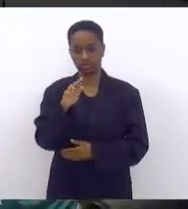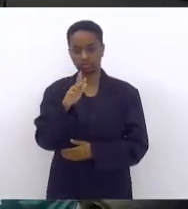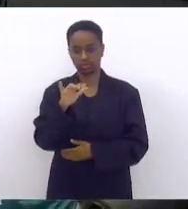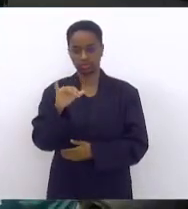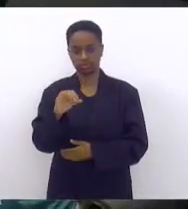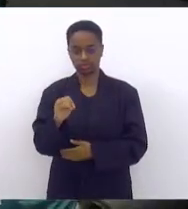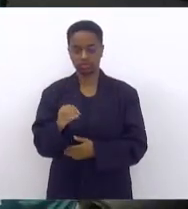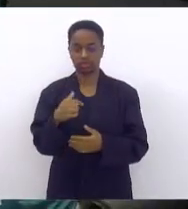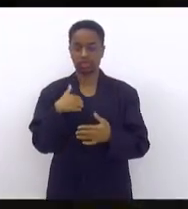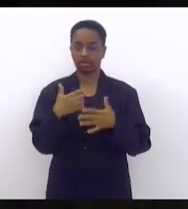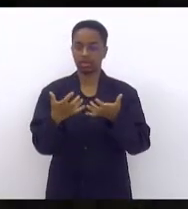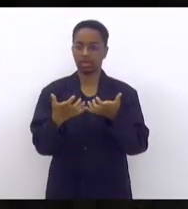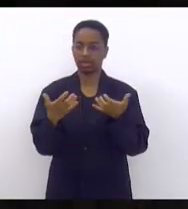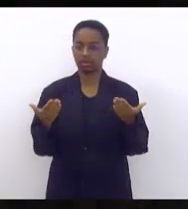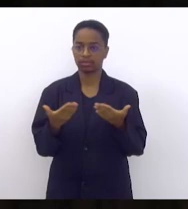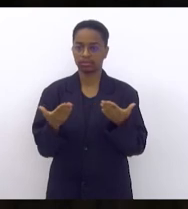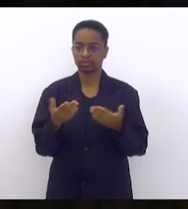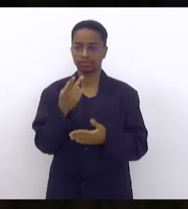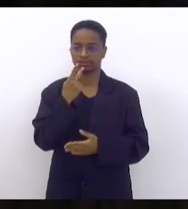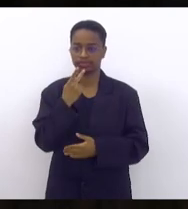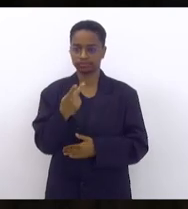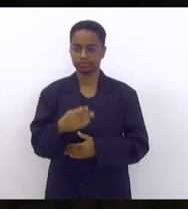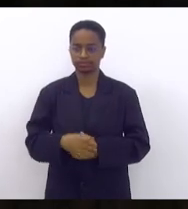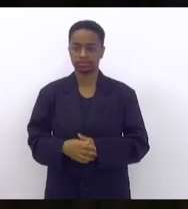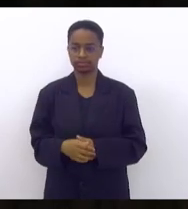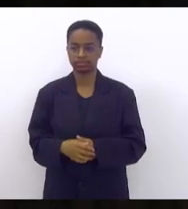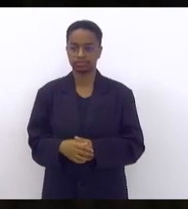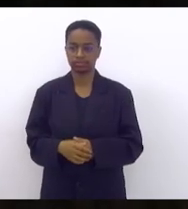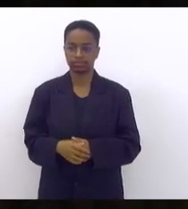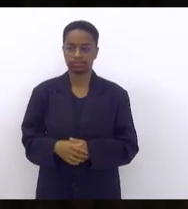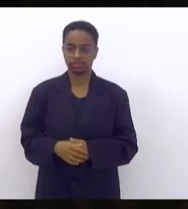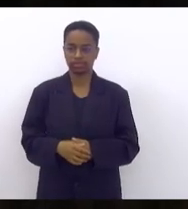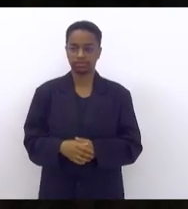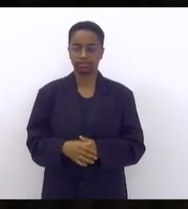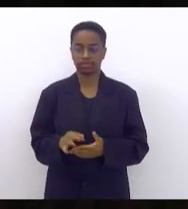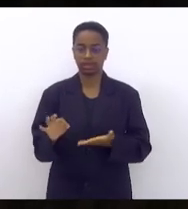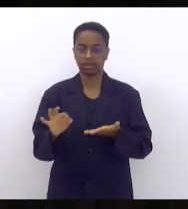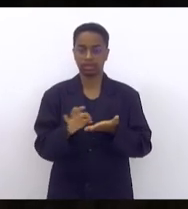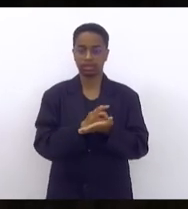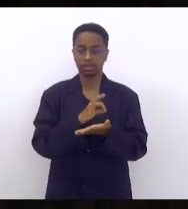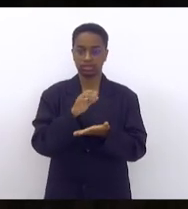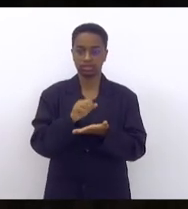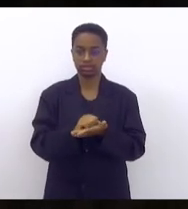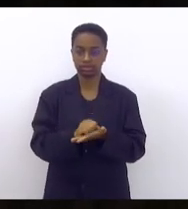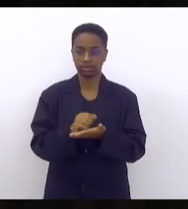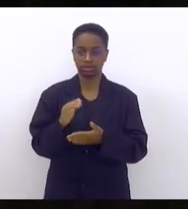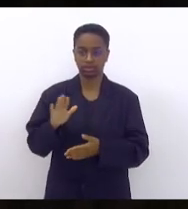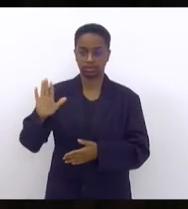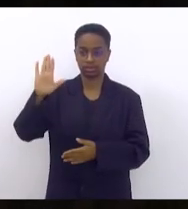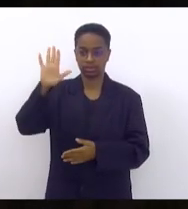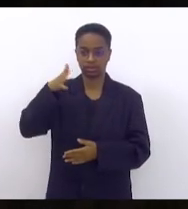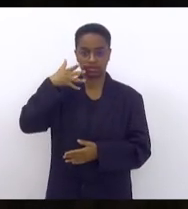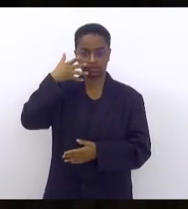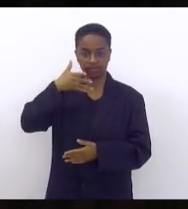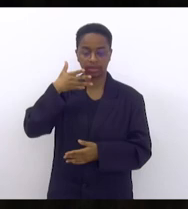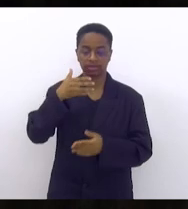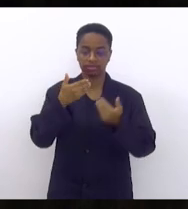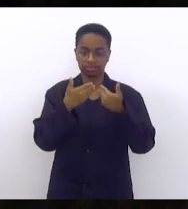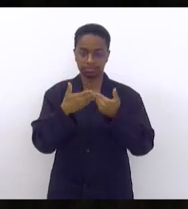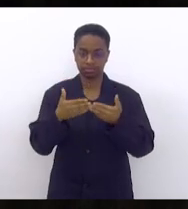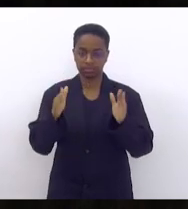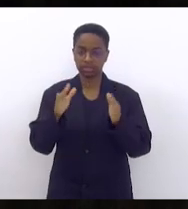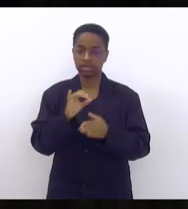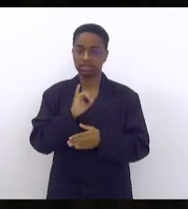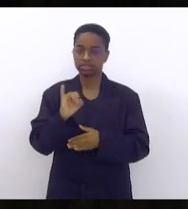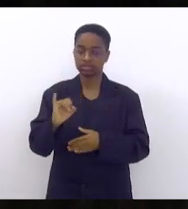Queria falar que as inscrições para a fala da plateia, elas estão abertas. Se você quiser,